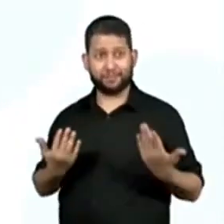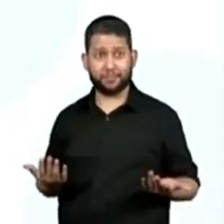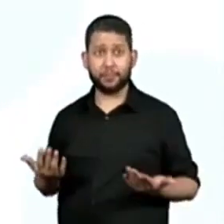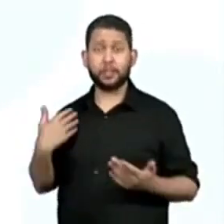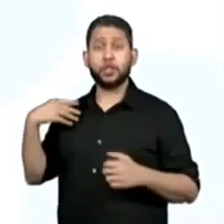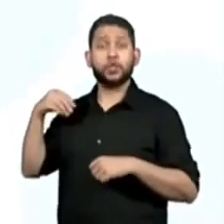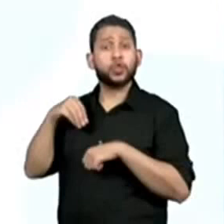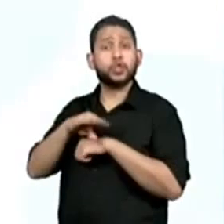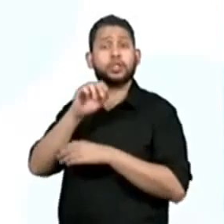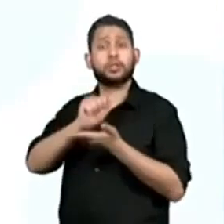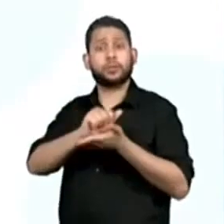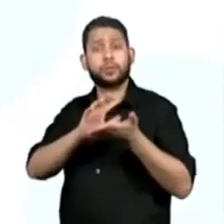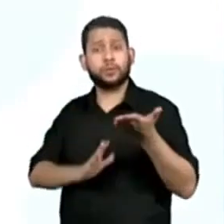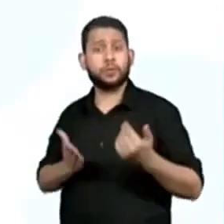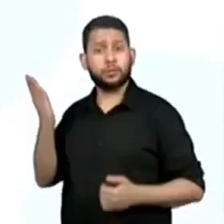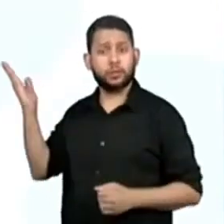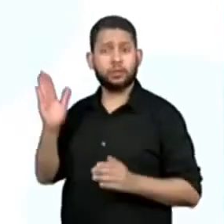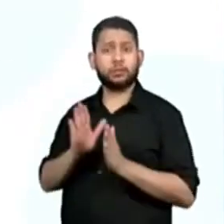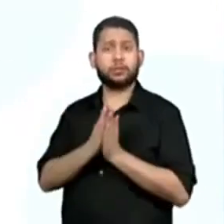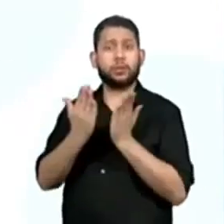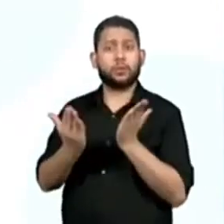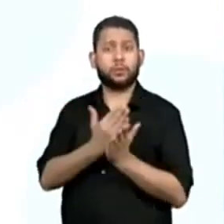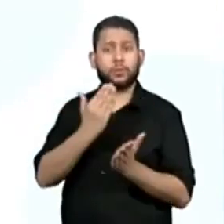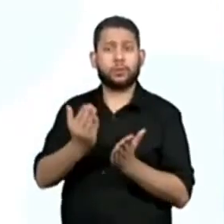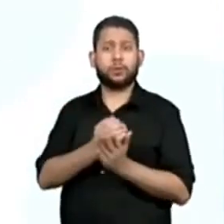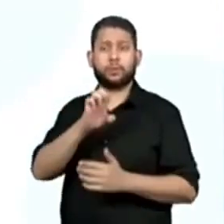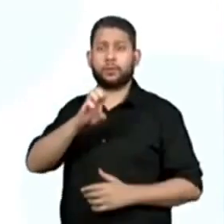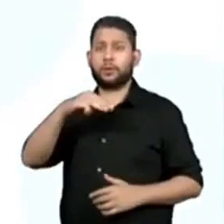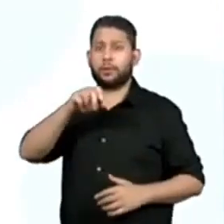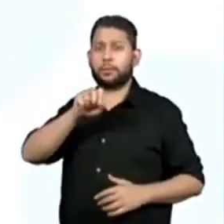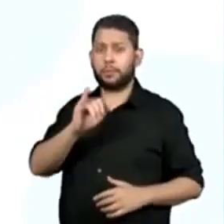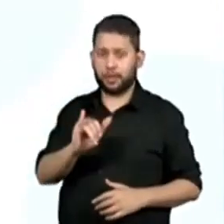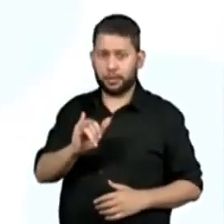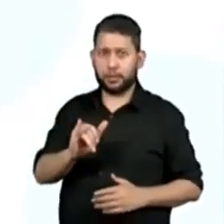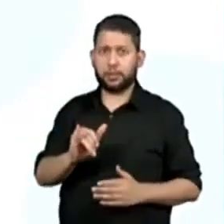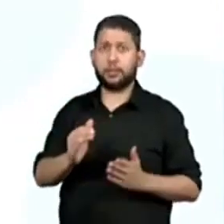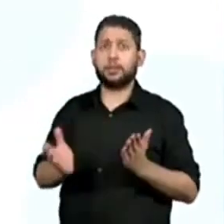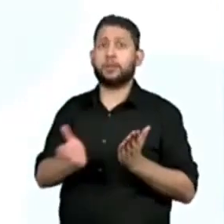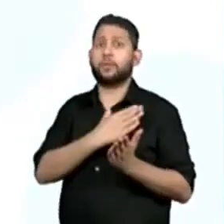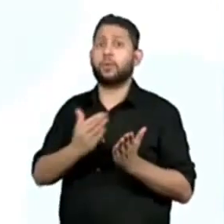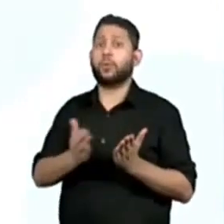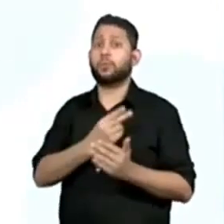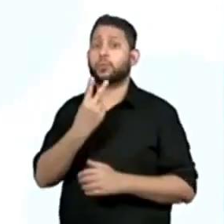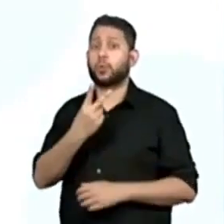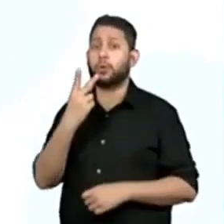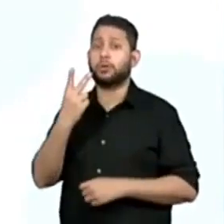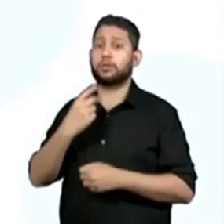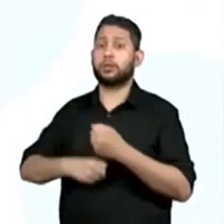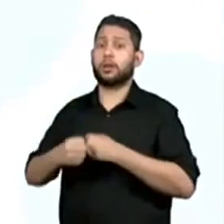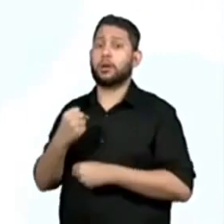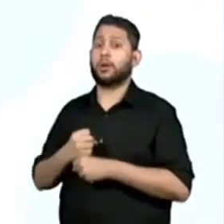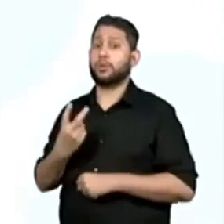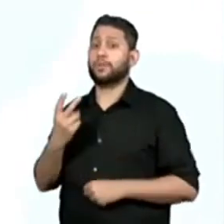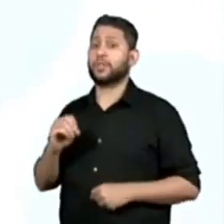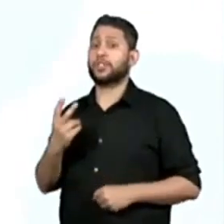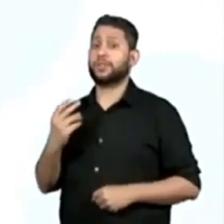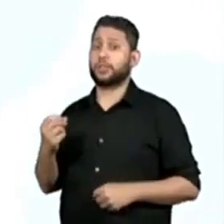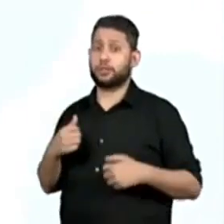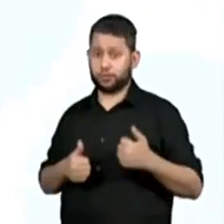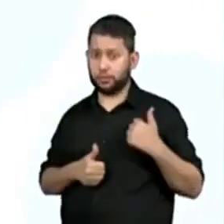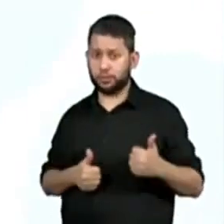sugestão de atividade lá no é mais Volume 2 de 2020 essa sugestão